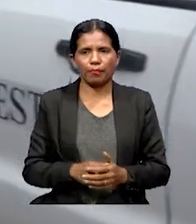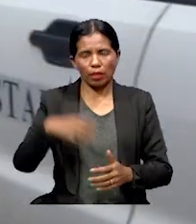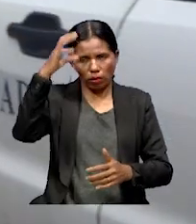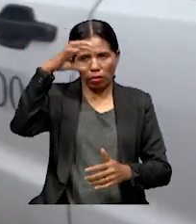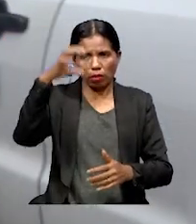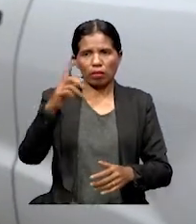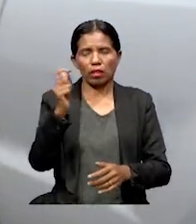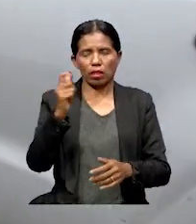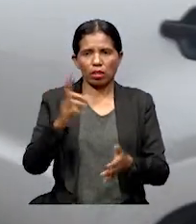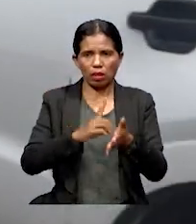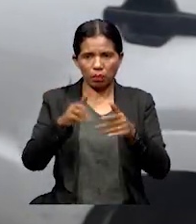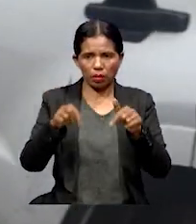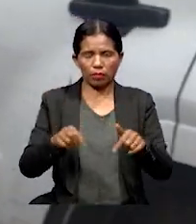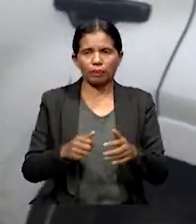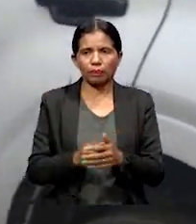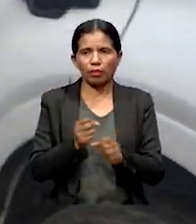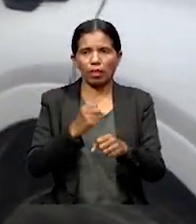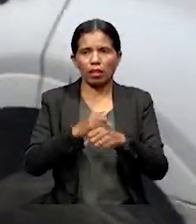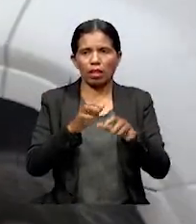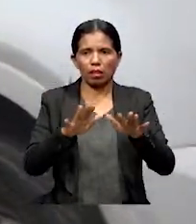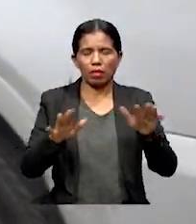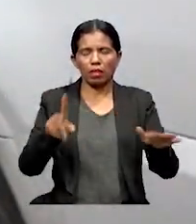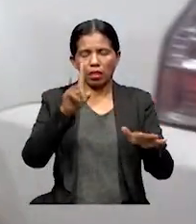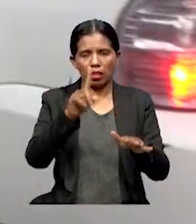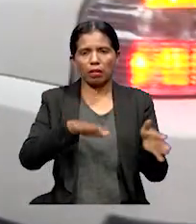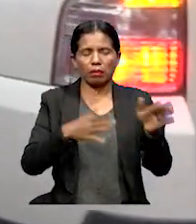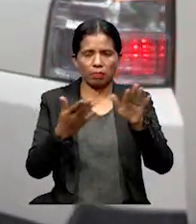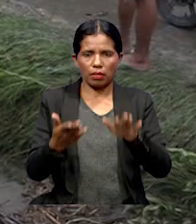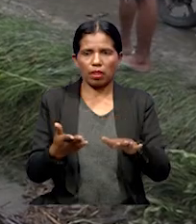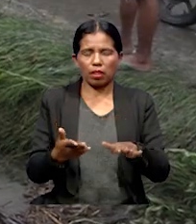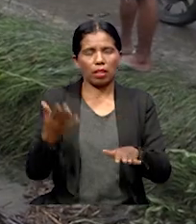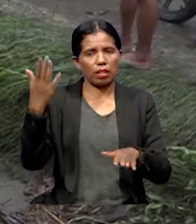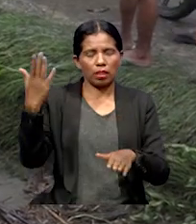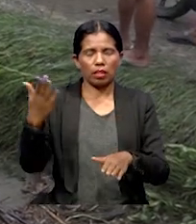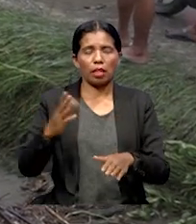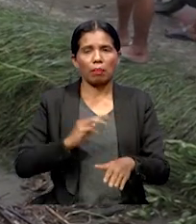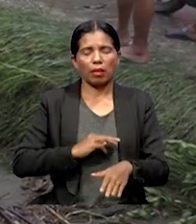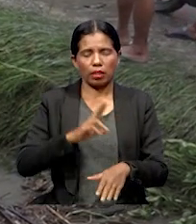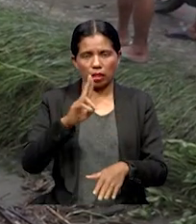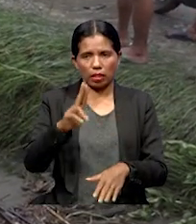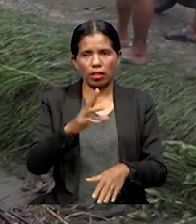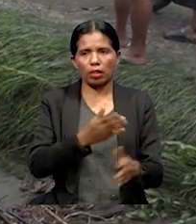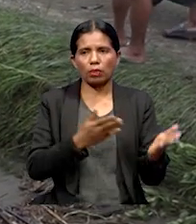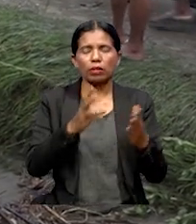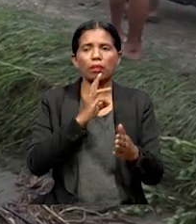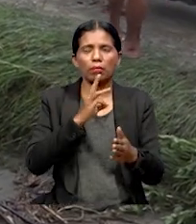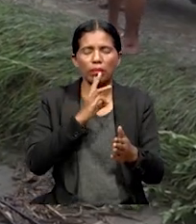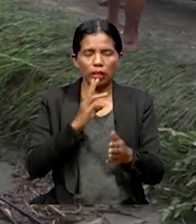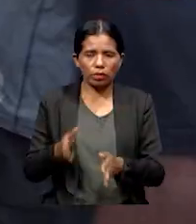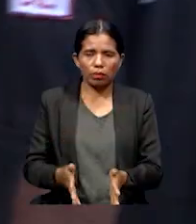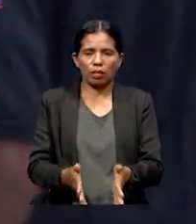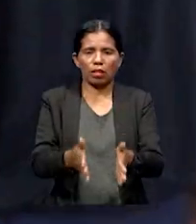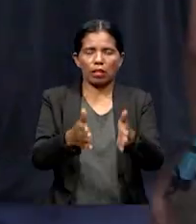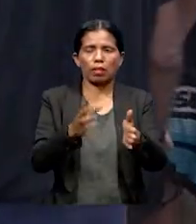ia terça semana ne resulta la barik ida la convida ia área manleu tambalori husibe ia valeta